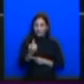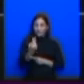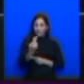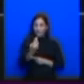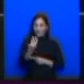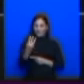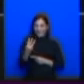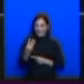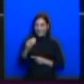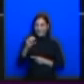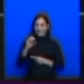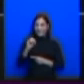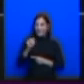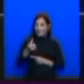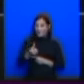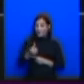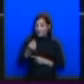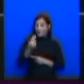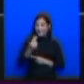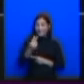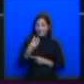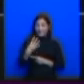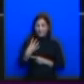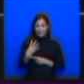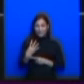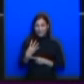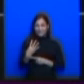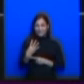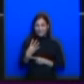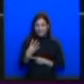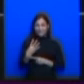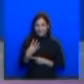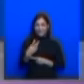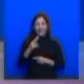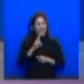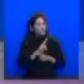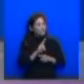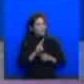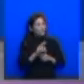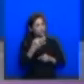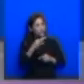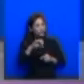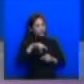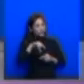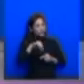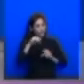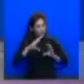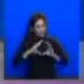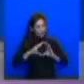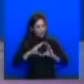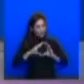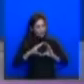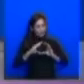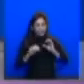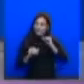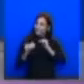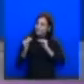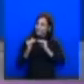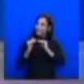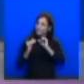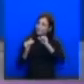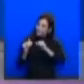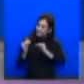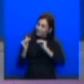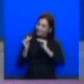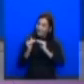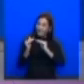01, 23, 06 e 24. Os auditores confirmam as bolas sorteadas? Confirmo.